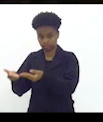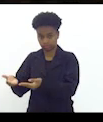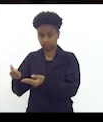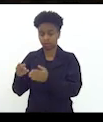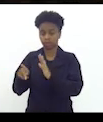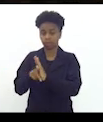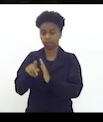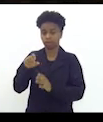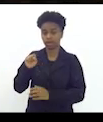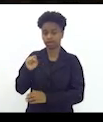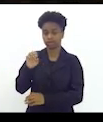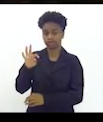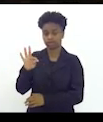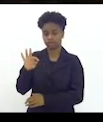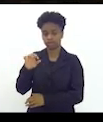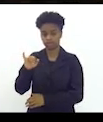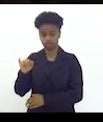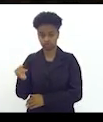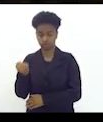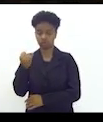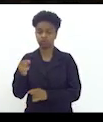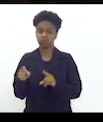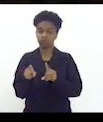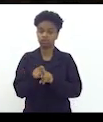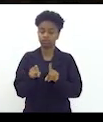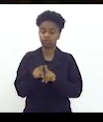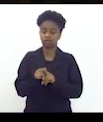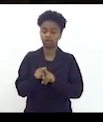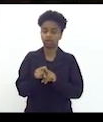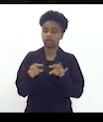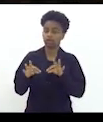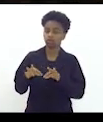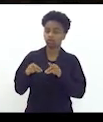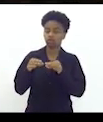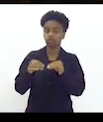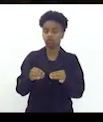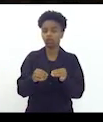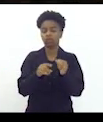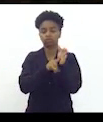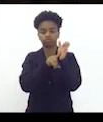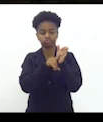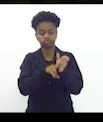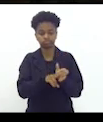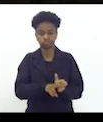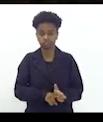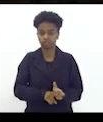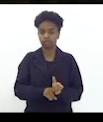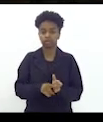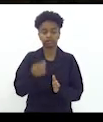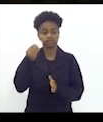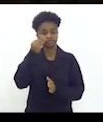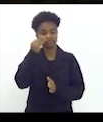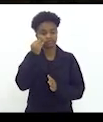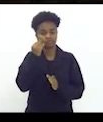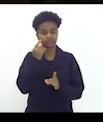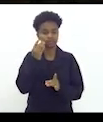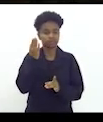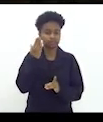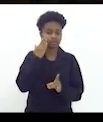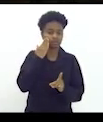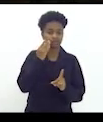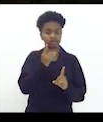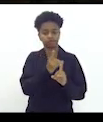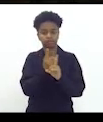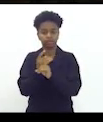STJ e todas as auditorias para ver se os repasses em relação